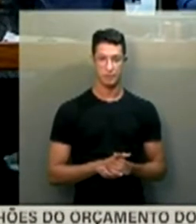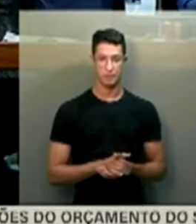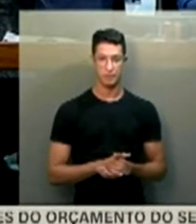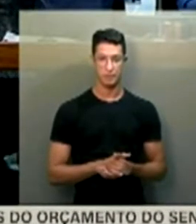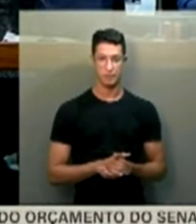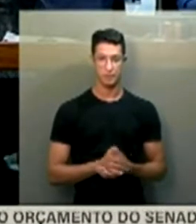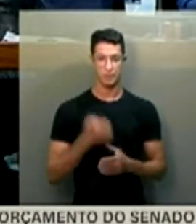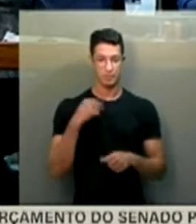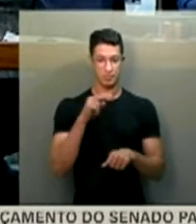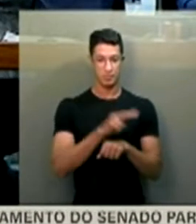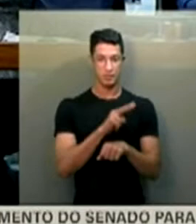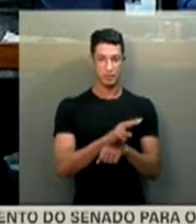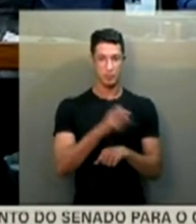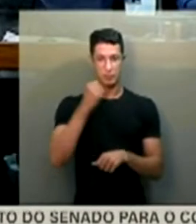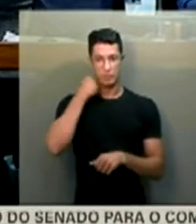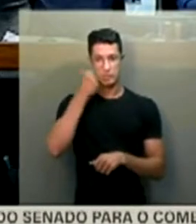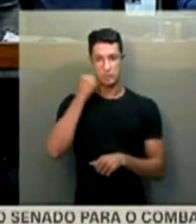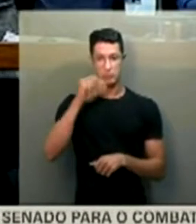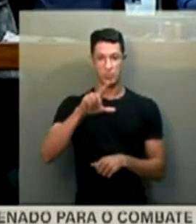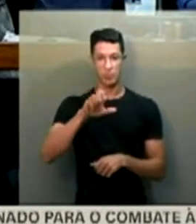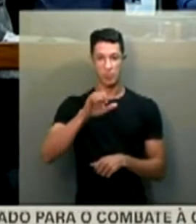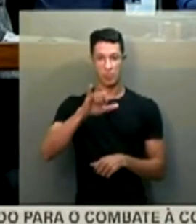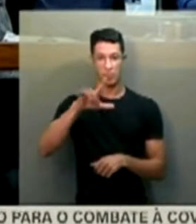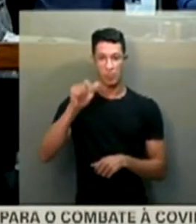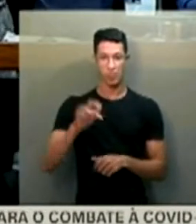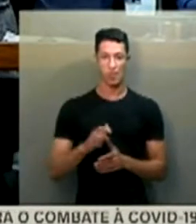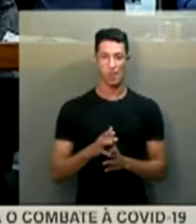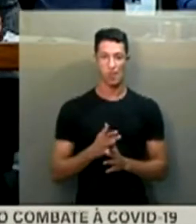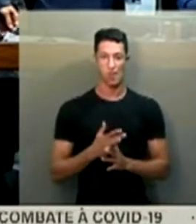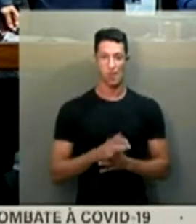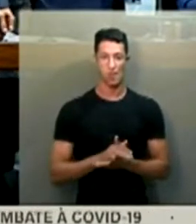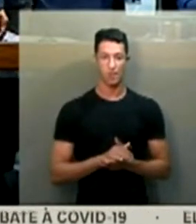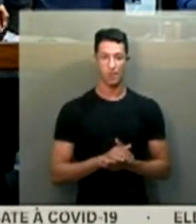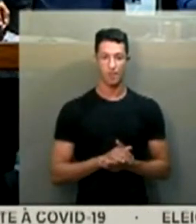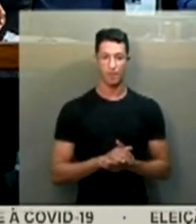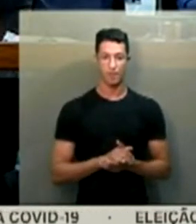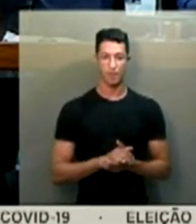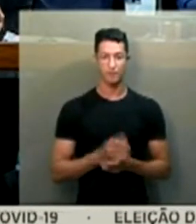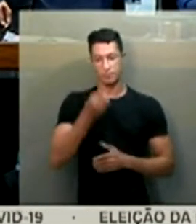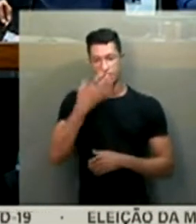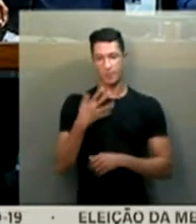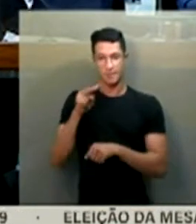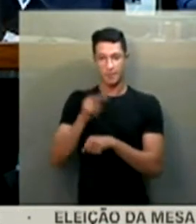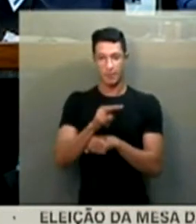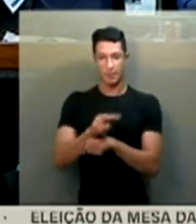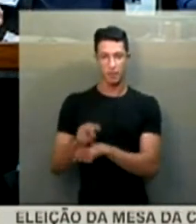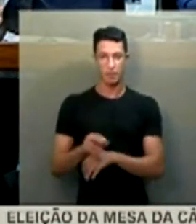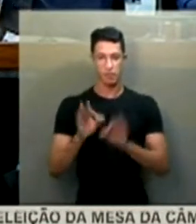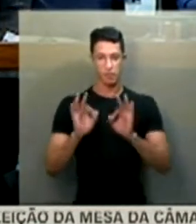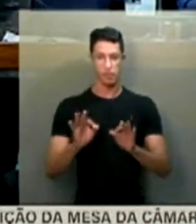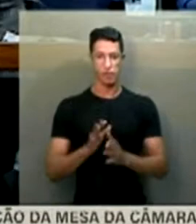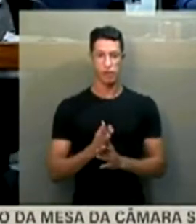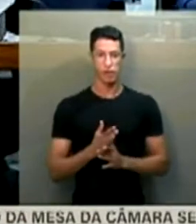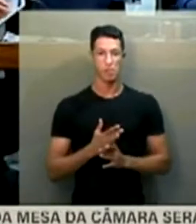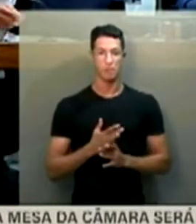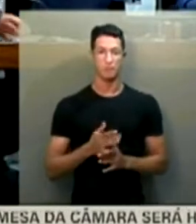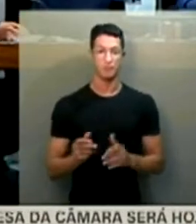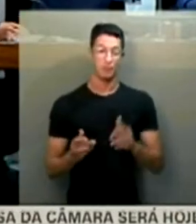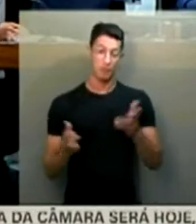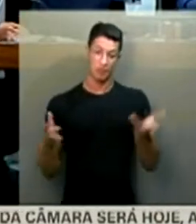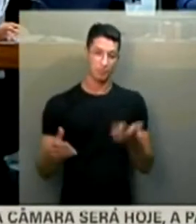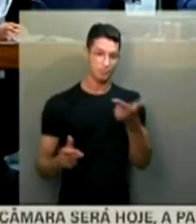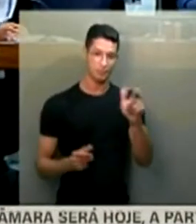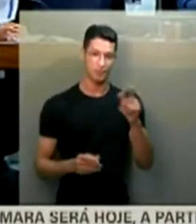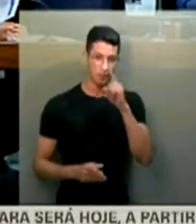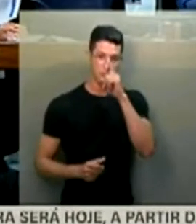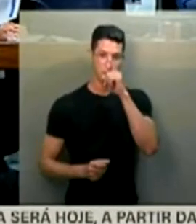Fiscalizado pela nossa senadora Leila. Que é da Price. E bem fiscalizado. Dessa vez não tem perigo, pode